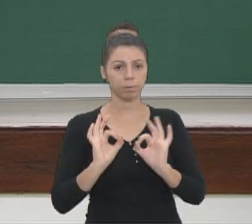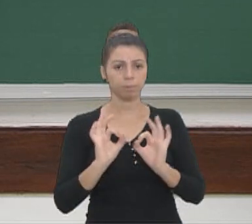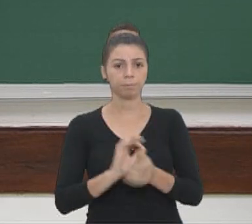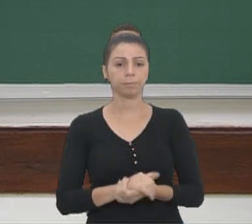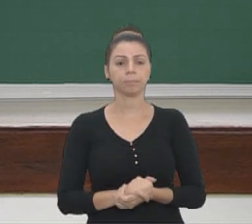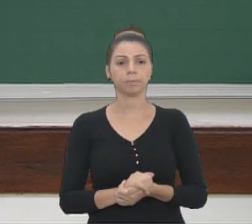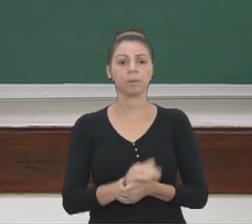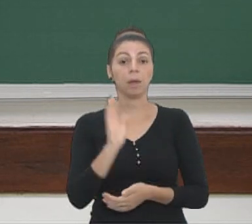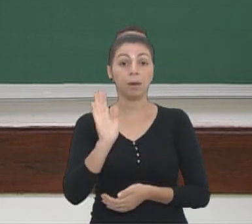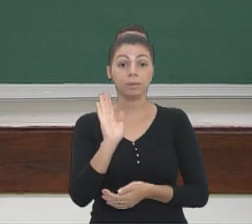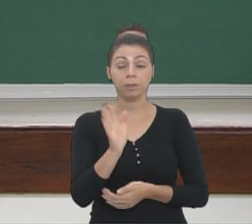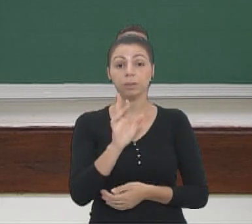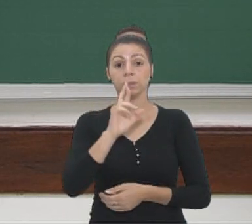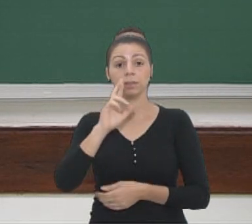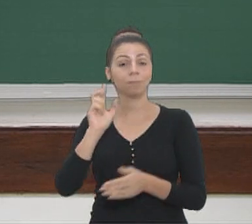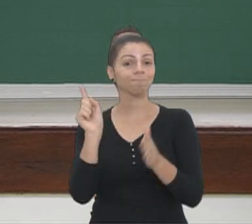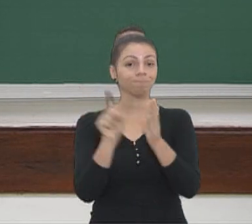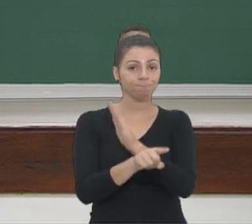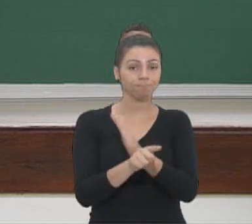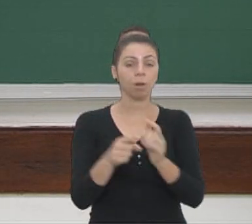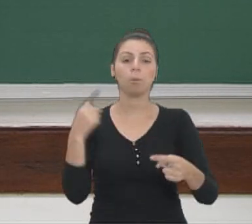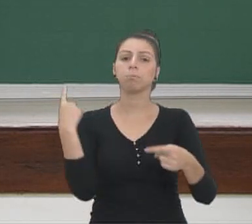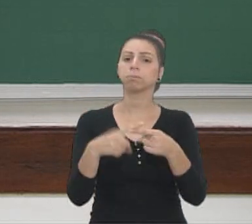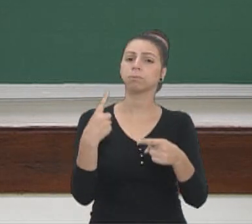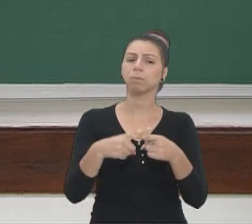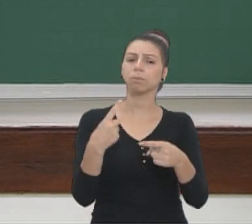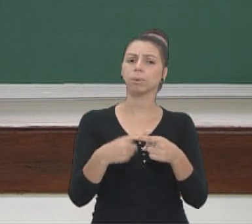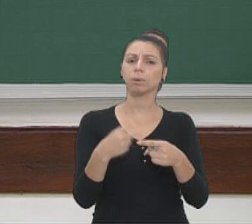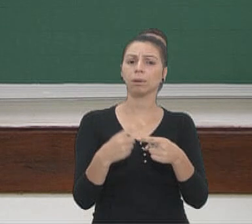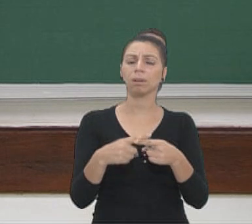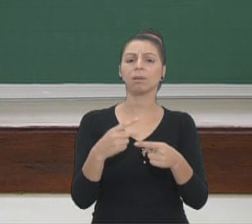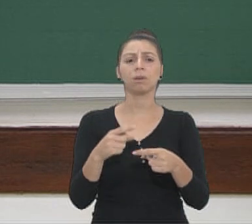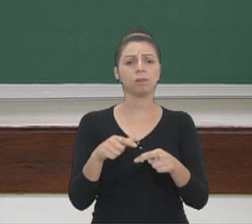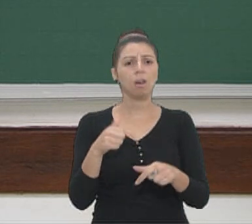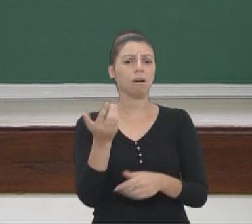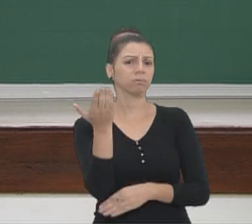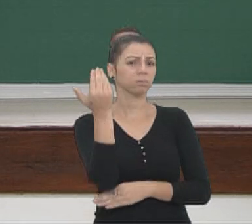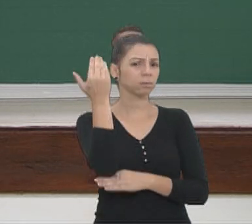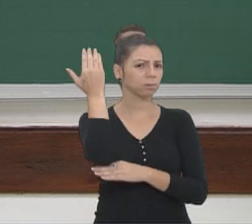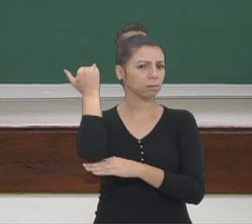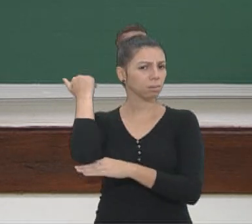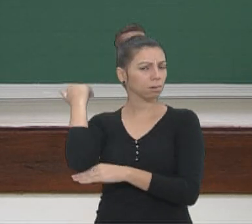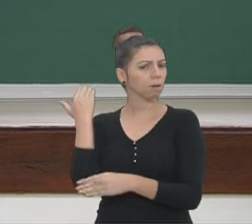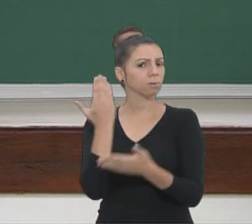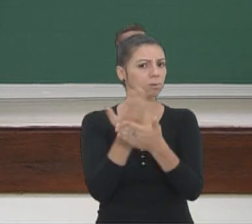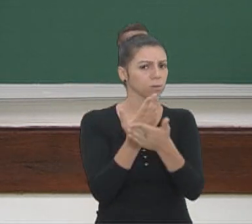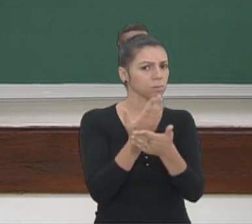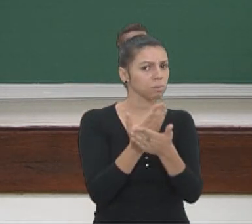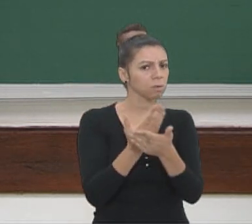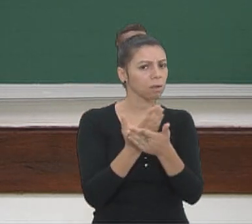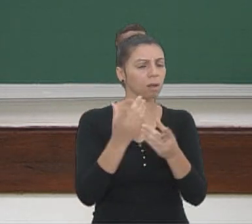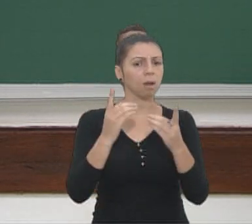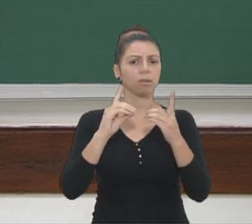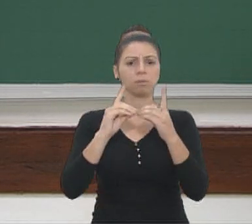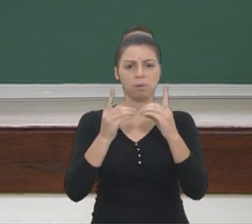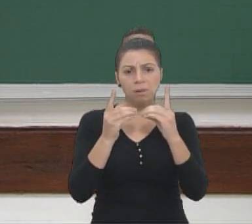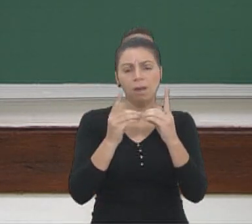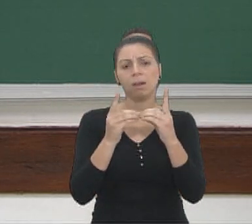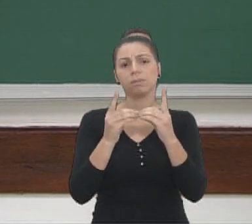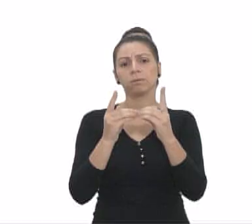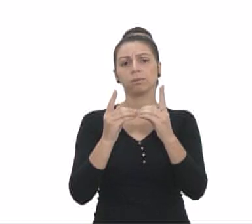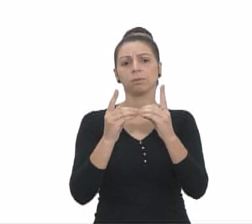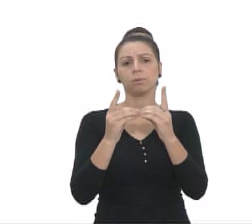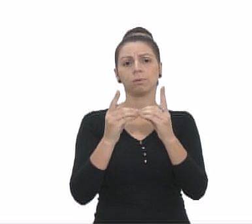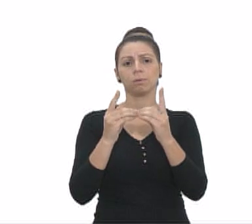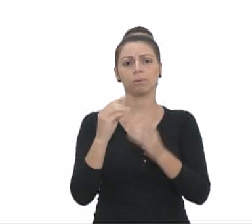A gente já vai fazer essa pergunta, por quê? Porque a gente já trabalhou um pouco de texto didático científico. Vamos lá.